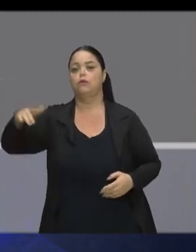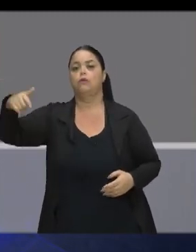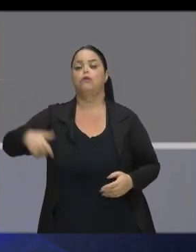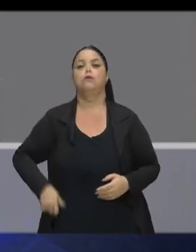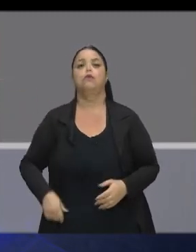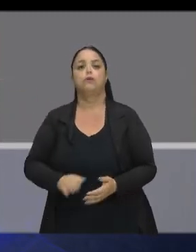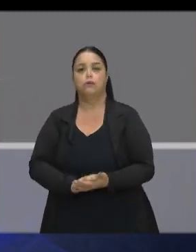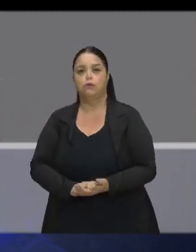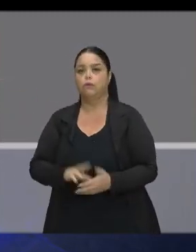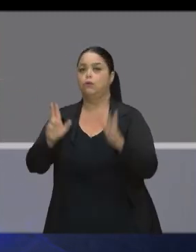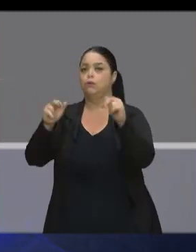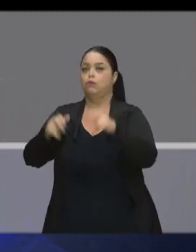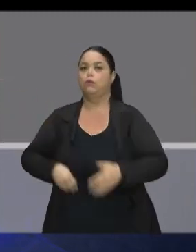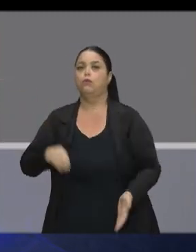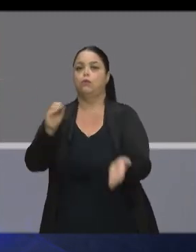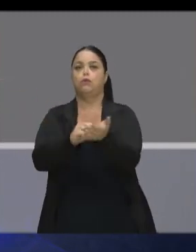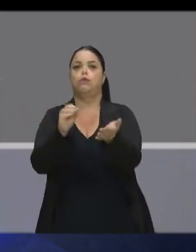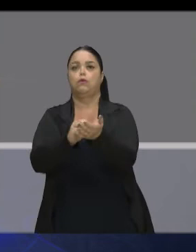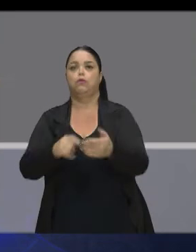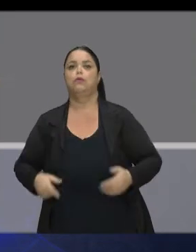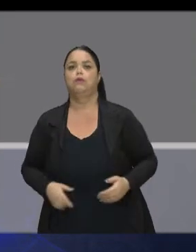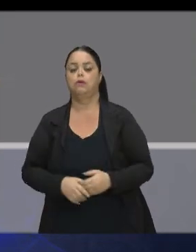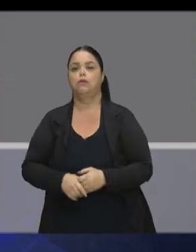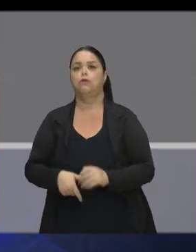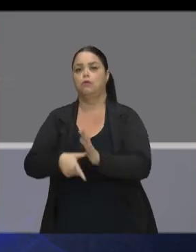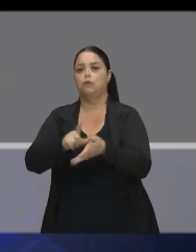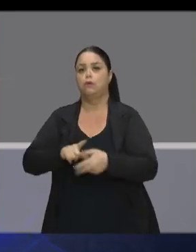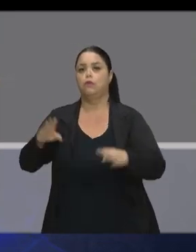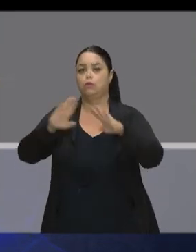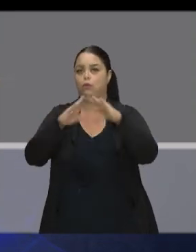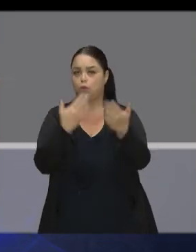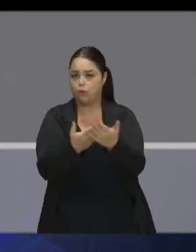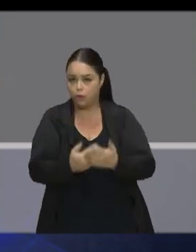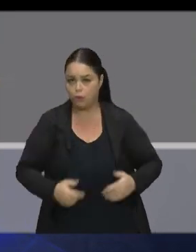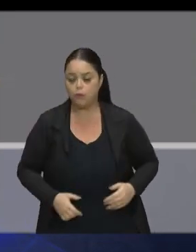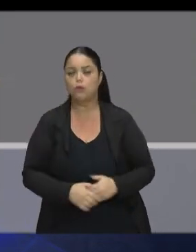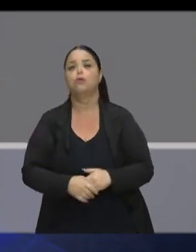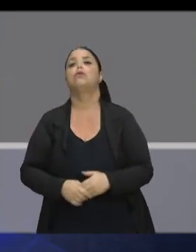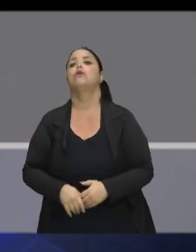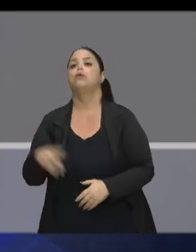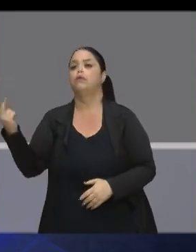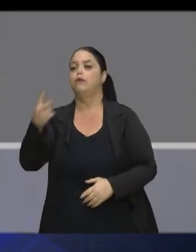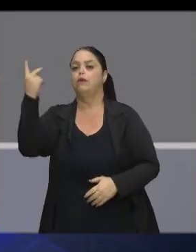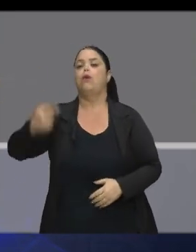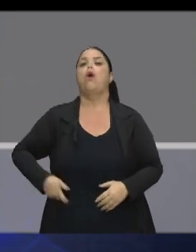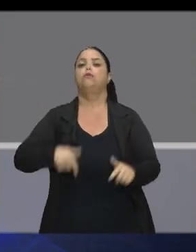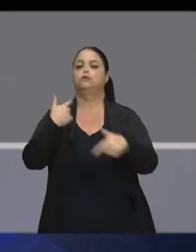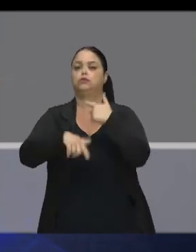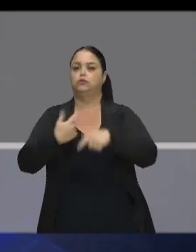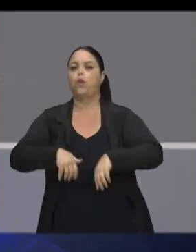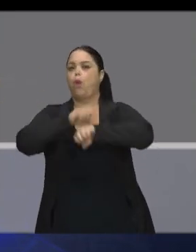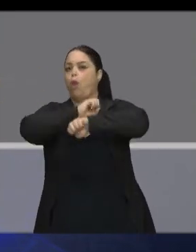assim, nunca faltou ou chegou atrasada na escola, dando um valor imensurável à educação de São José